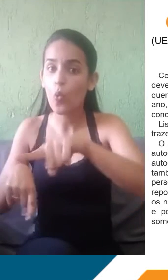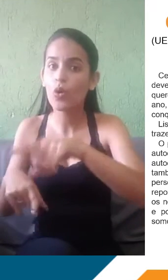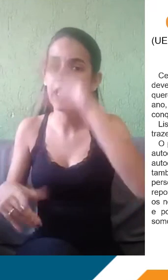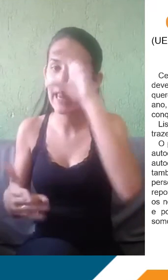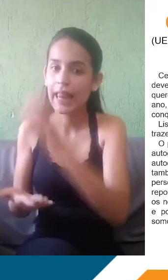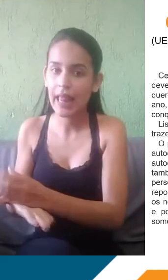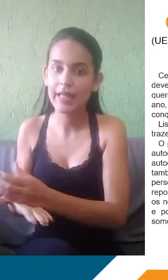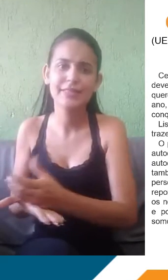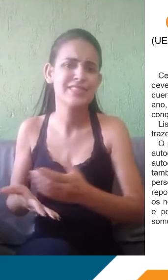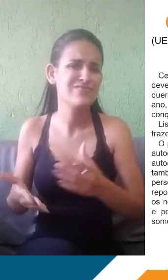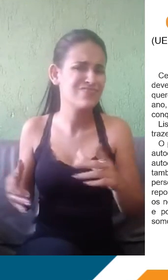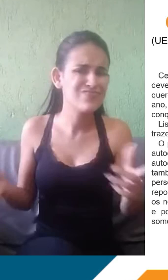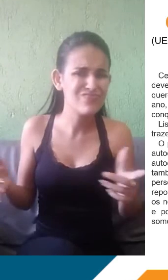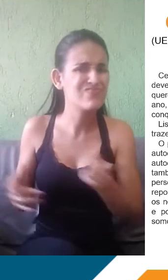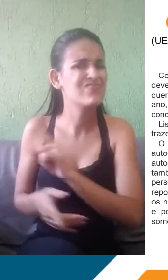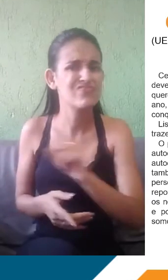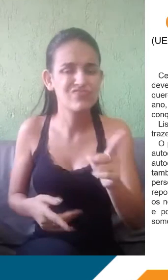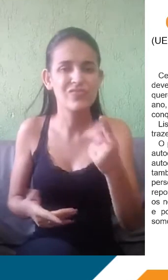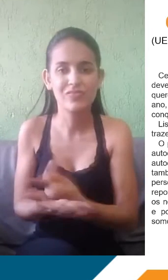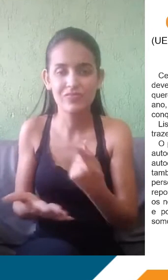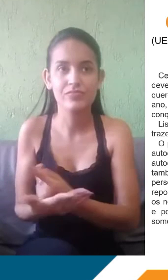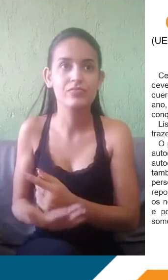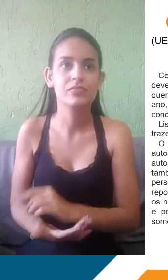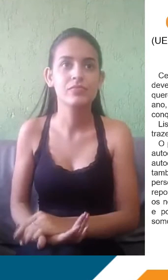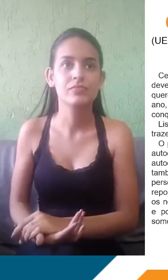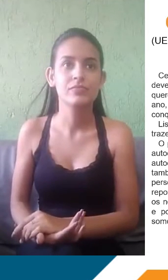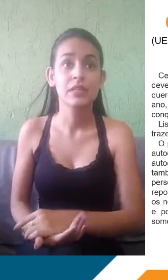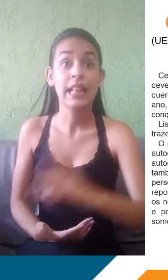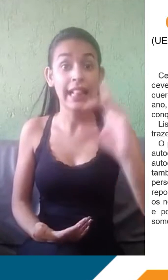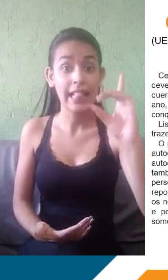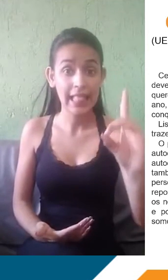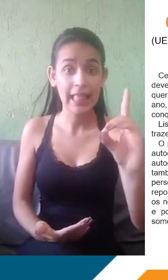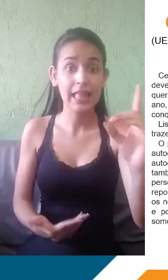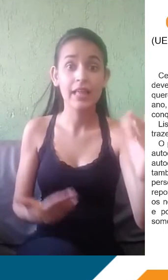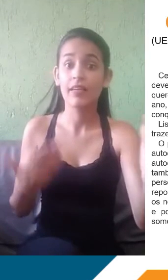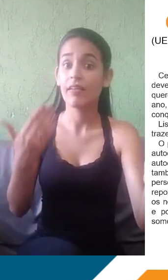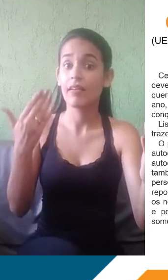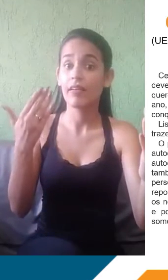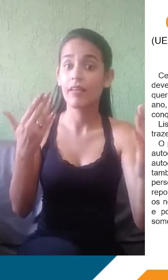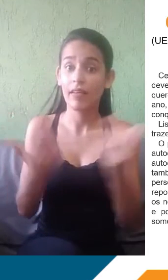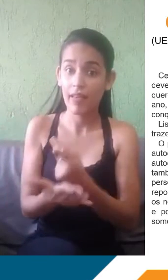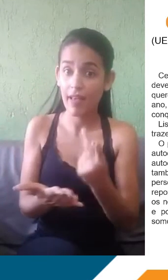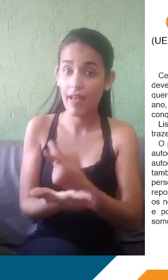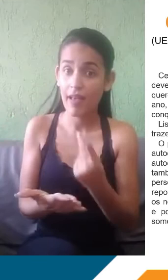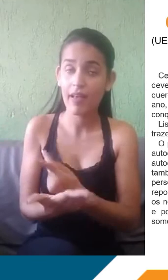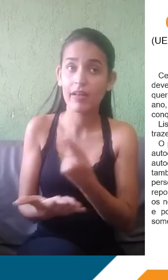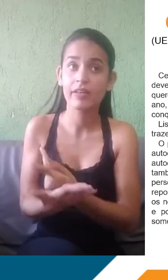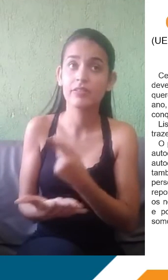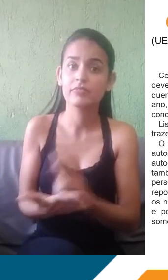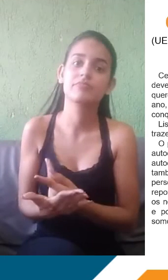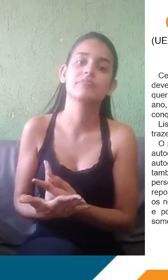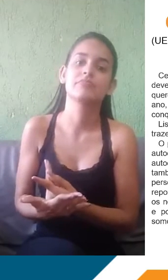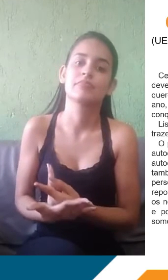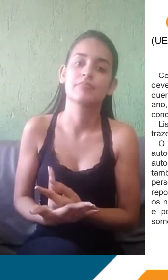destacado, o que torna esta opção também inválida. A opção D não se configura como método caminho, mas sim